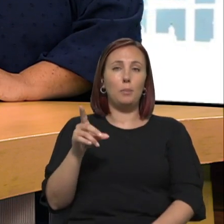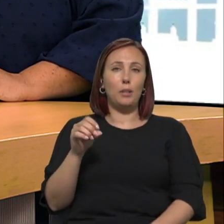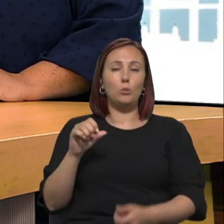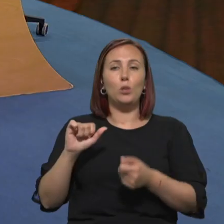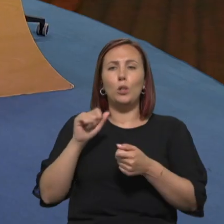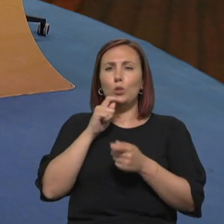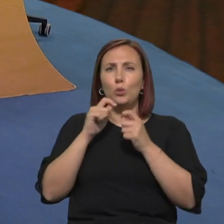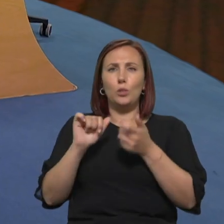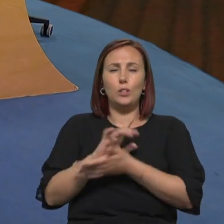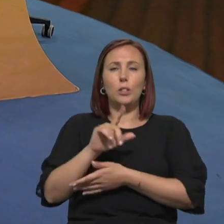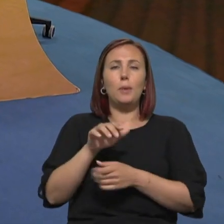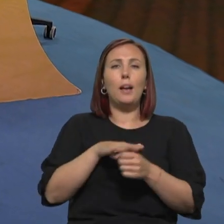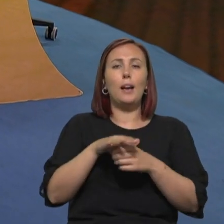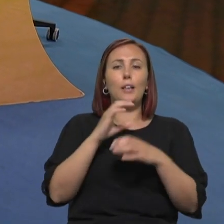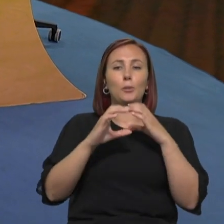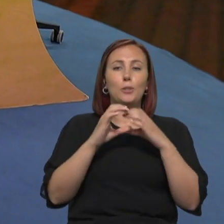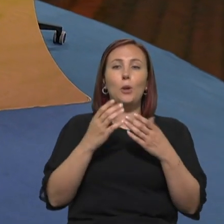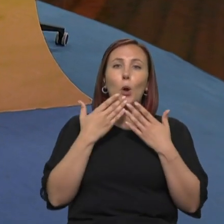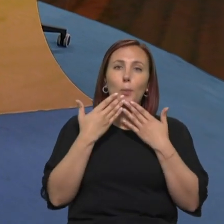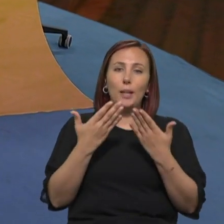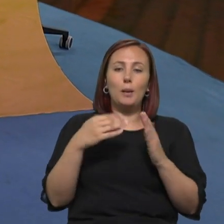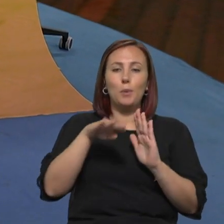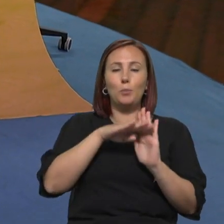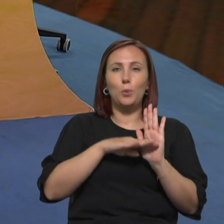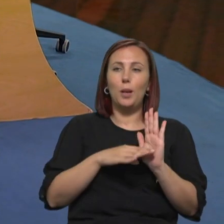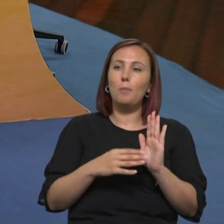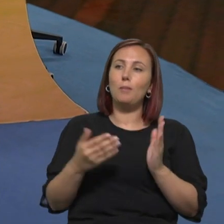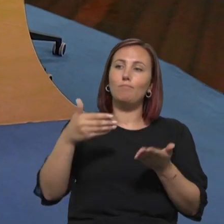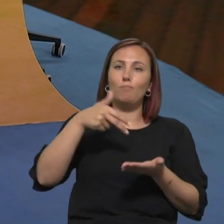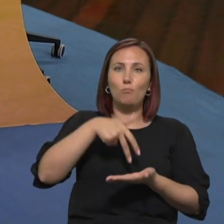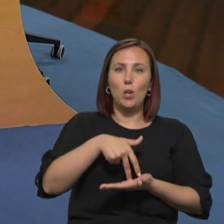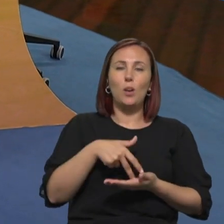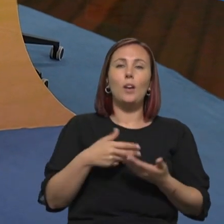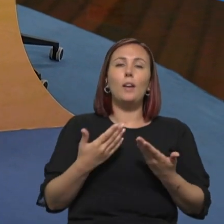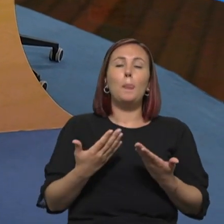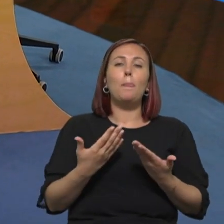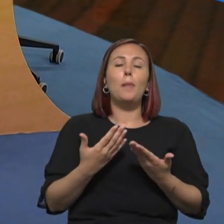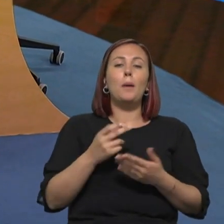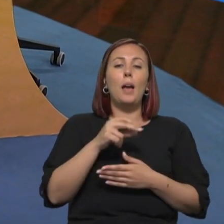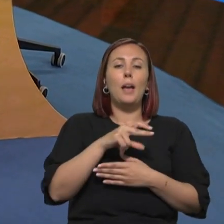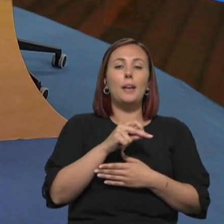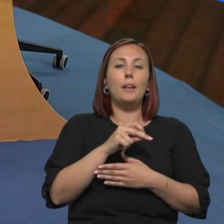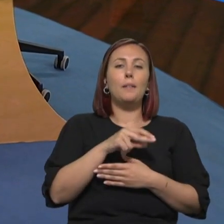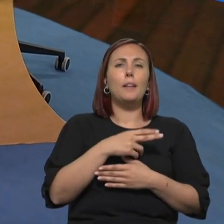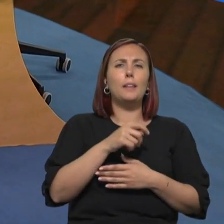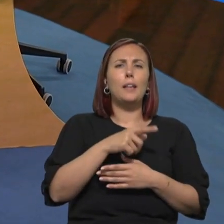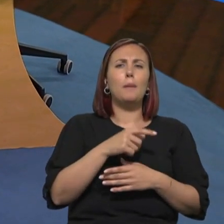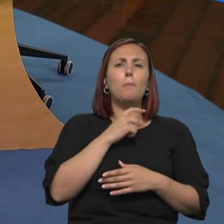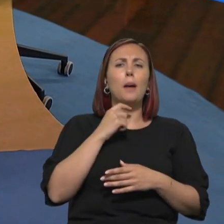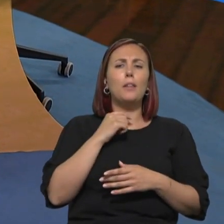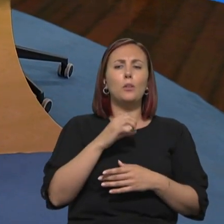comunicação. Agradeço muito o facto de estarem aqui no programa Eclésia. Ana Catarina André, o Padre Cruz,